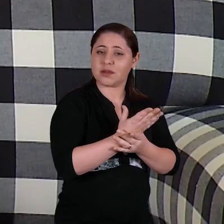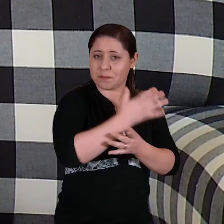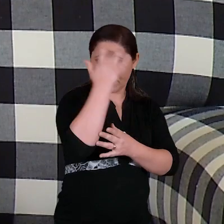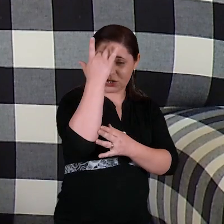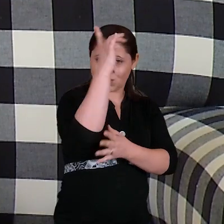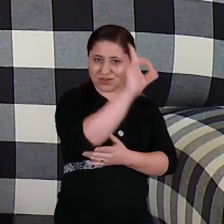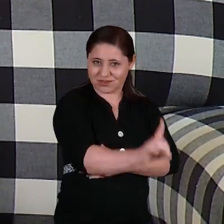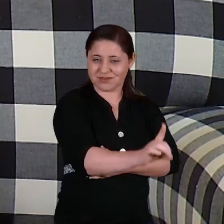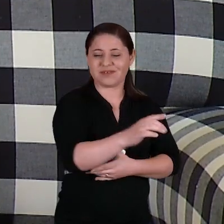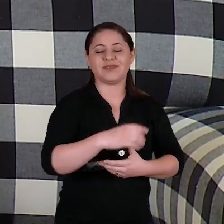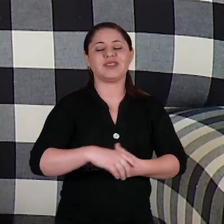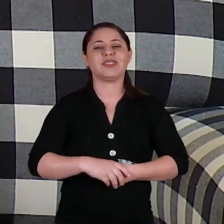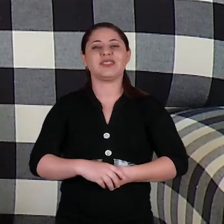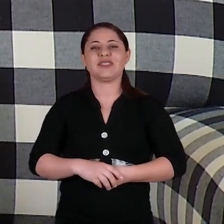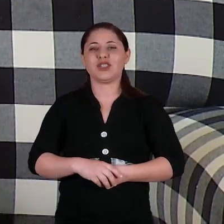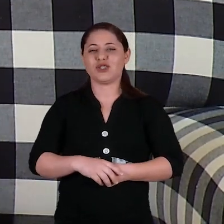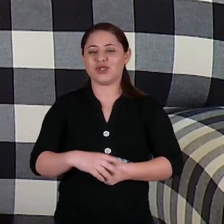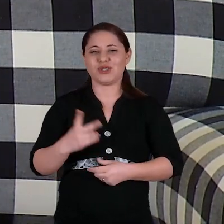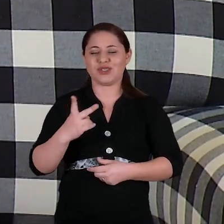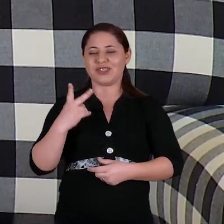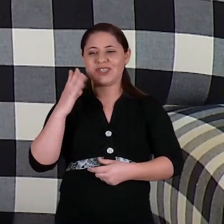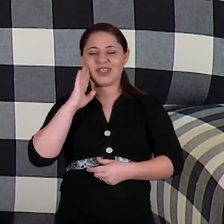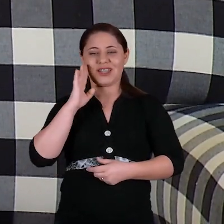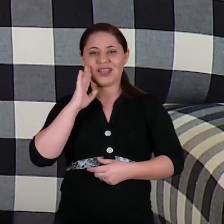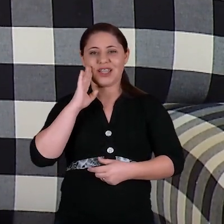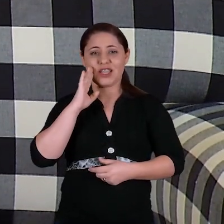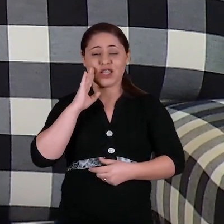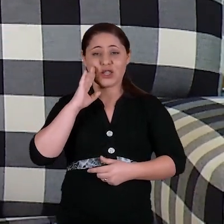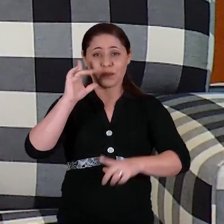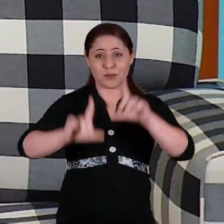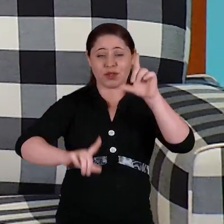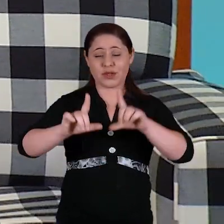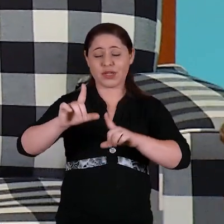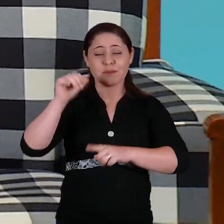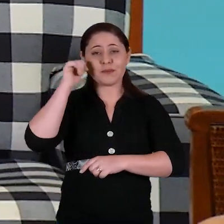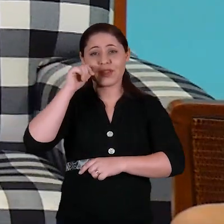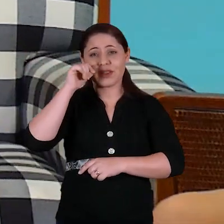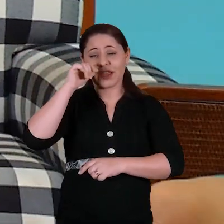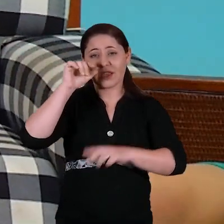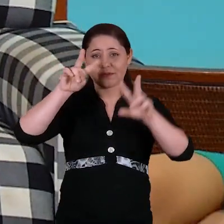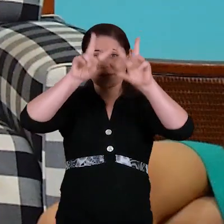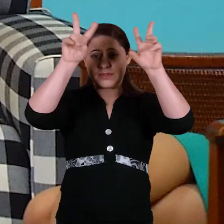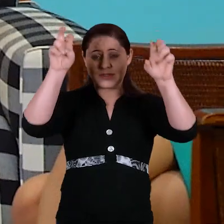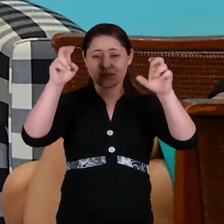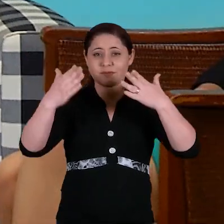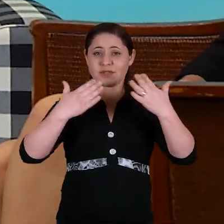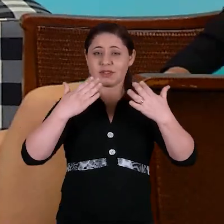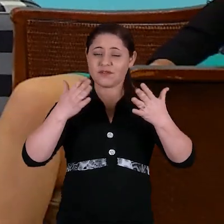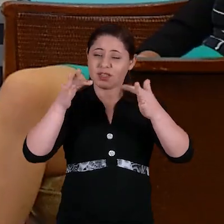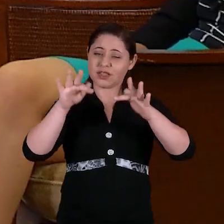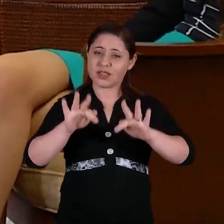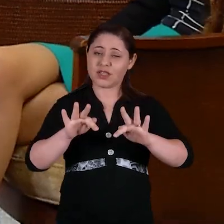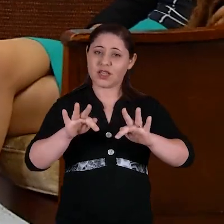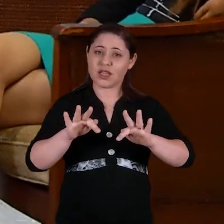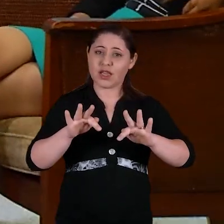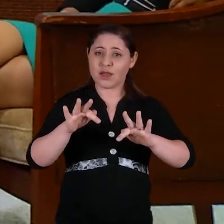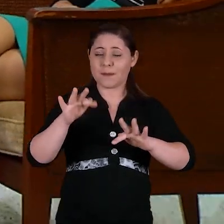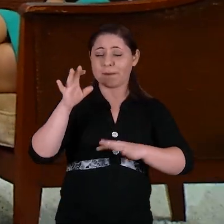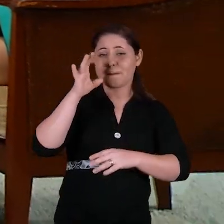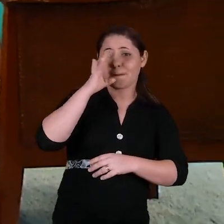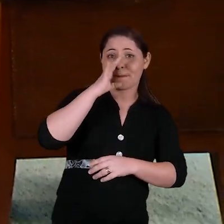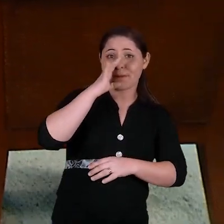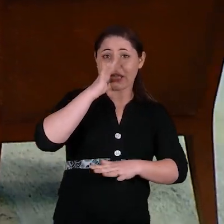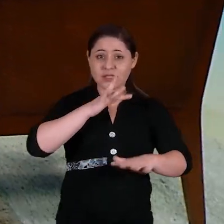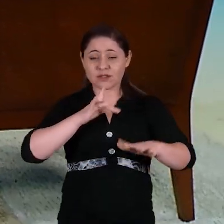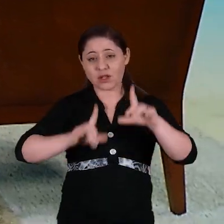com deficiência. Duas simpatias. E o programa Mulheres em Debate fica por aqui. Obrigada pela companhia. Não deixe de seguir a programação